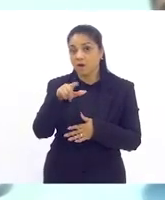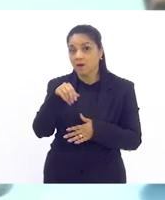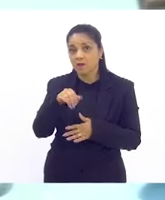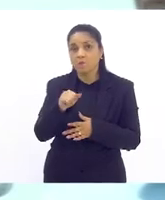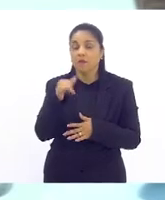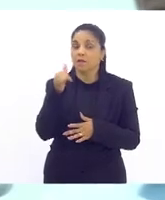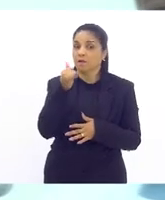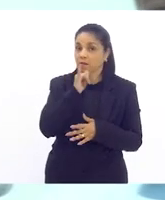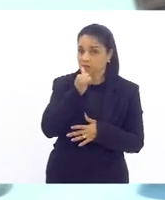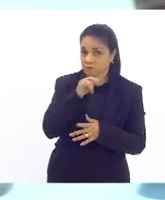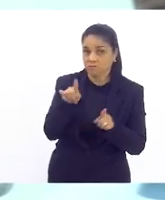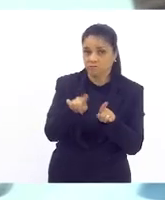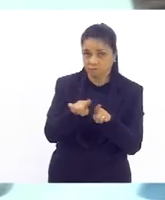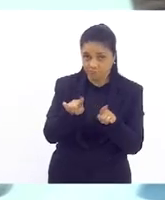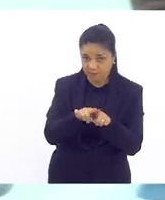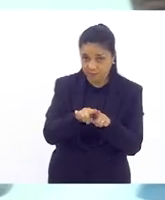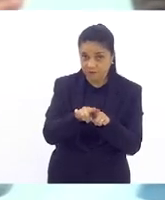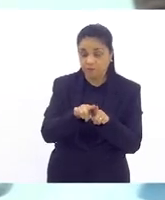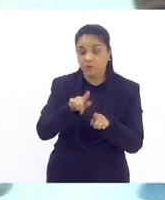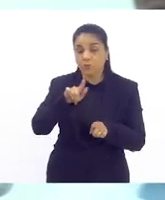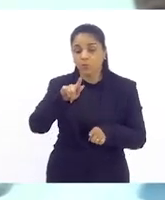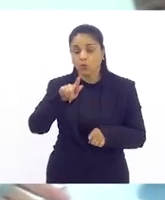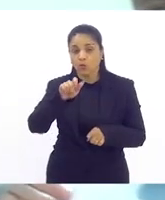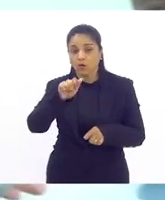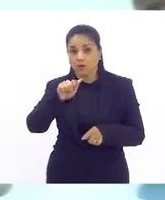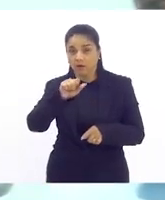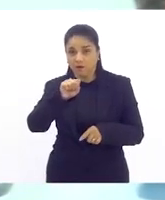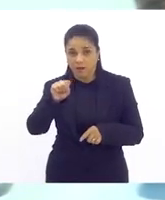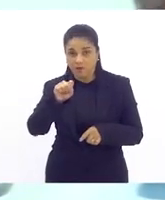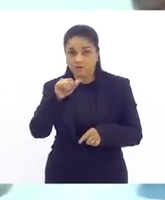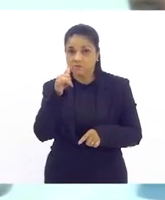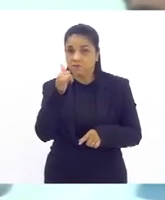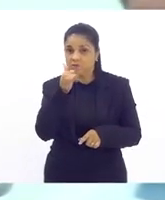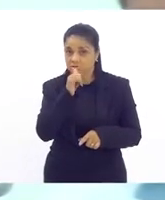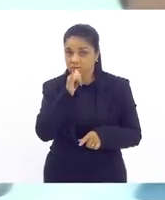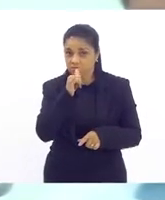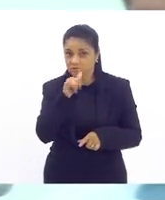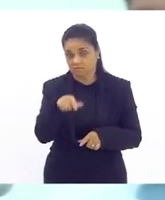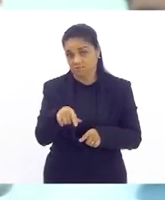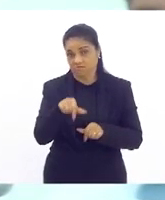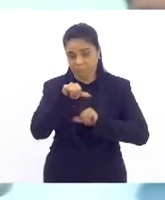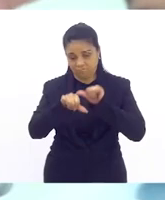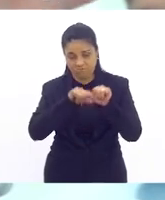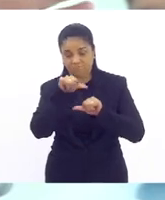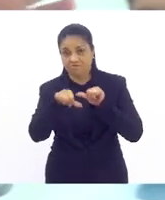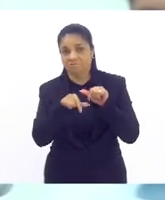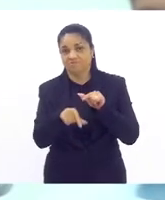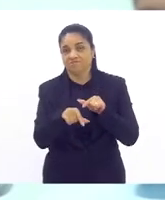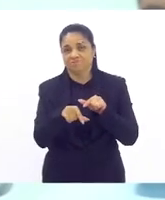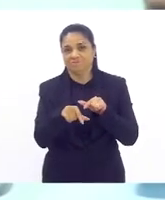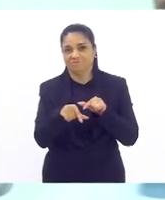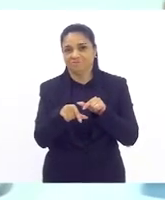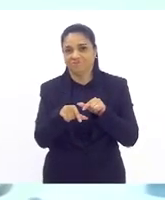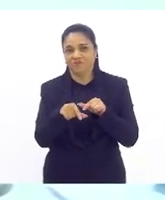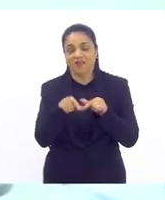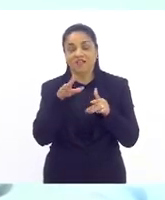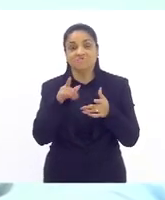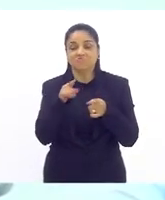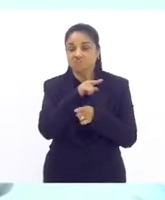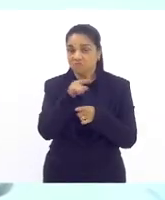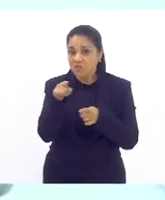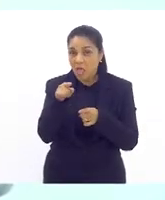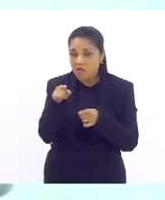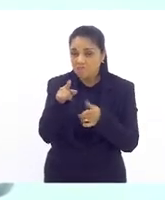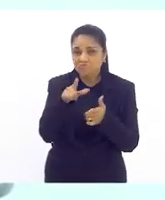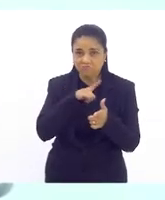energético também porque o gás do lixo é Energia Renovada da biomacha bom Então essa é uma linha eu não sei se vocês têm